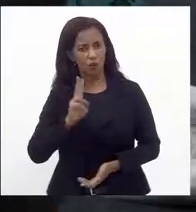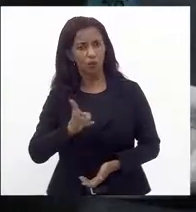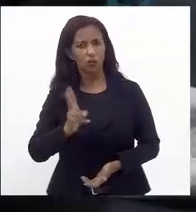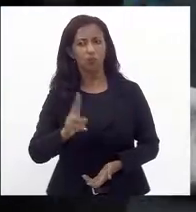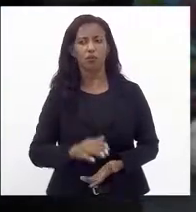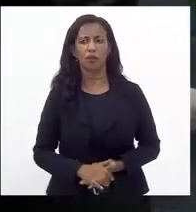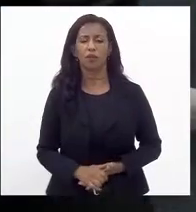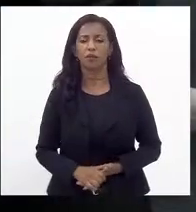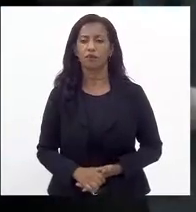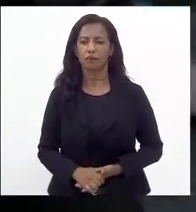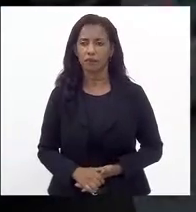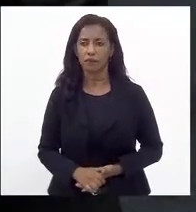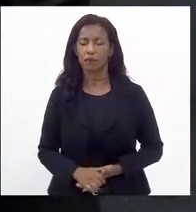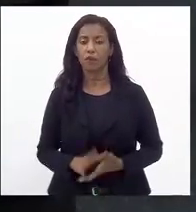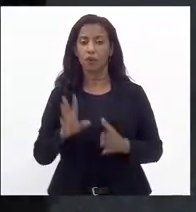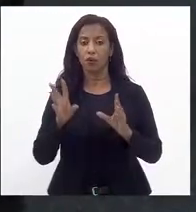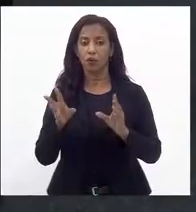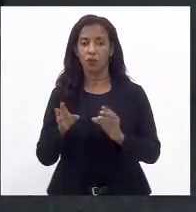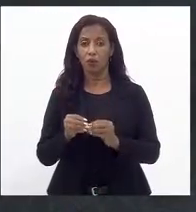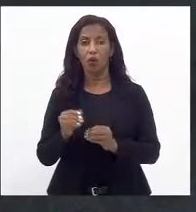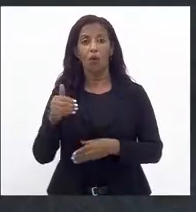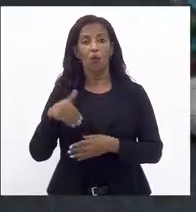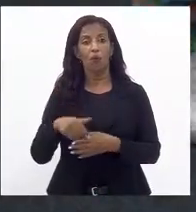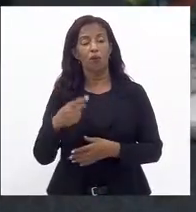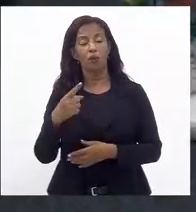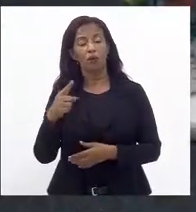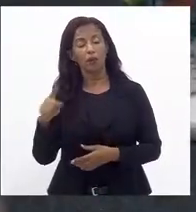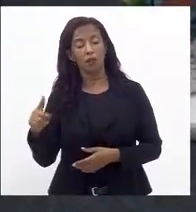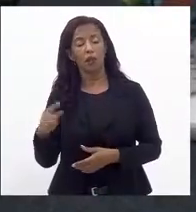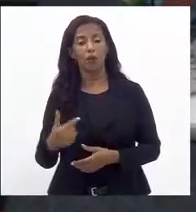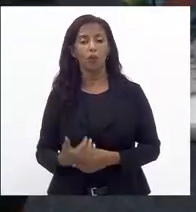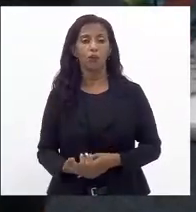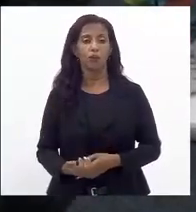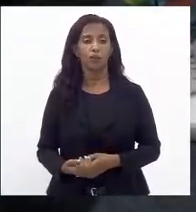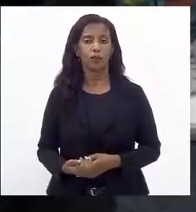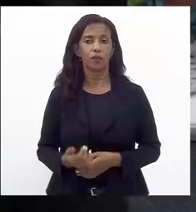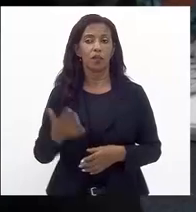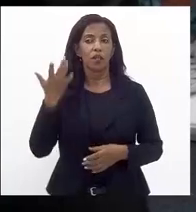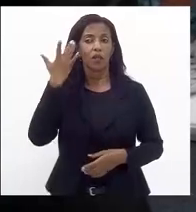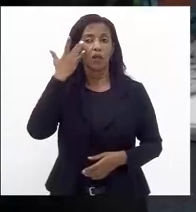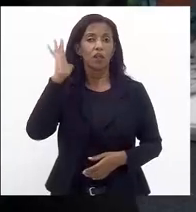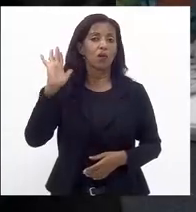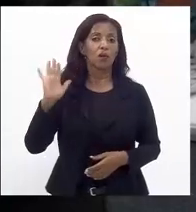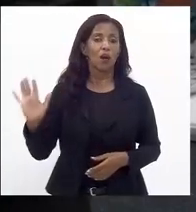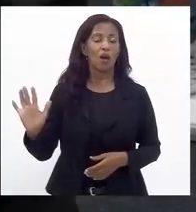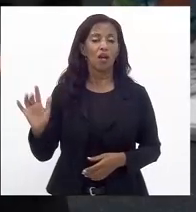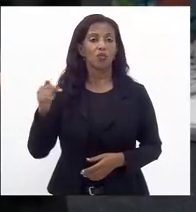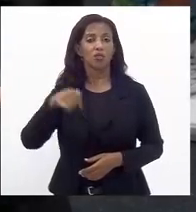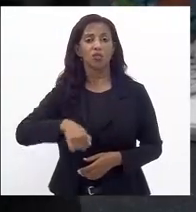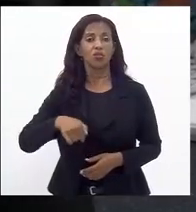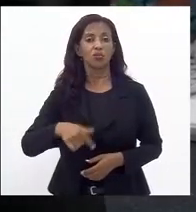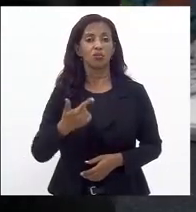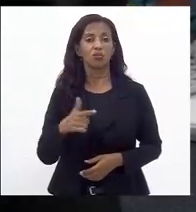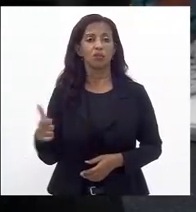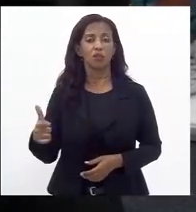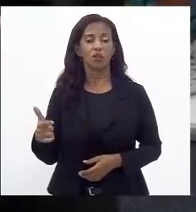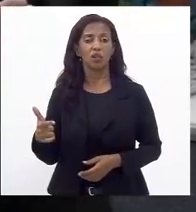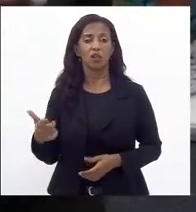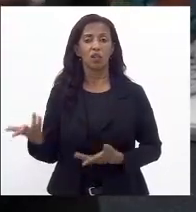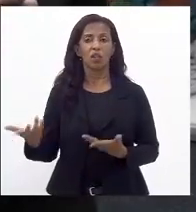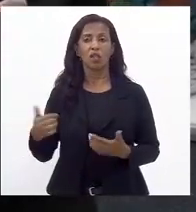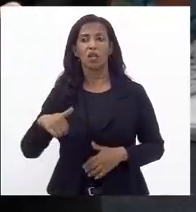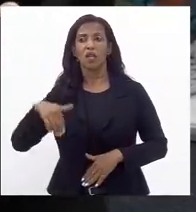fazer isso eu vou fazer isso eu só queria só concluir dizendo que botei não por convicção e eu acho que a gente não tem que ter aqui André no campo limpo um